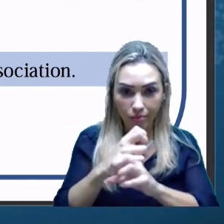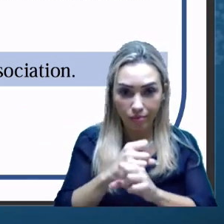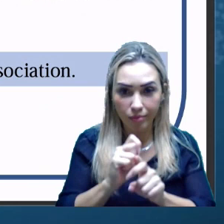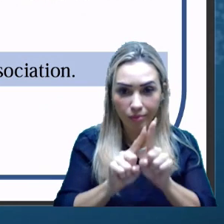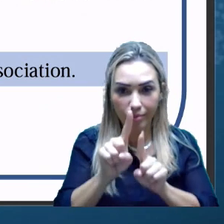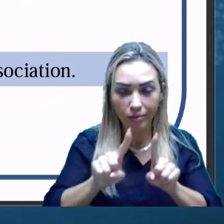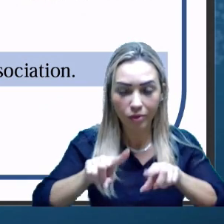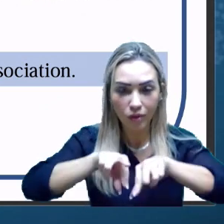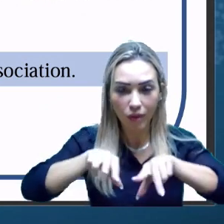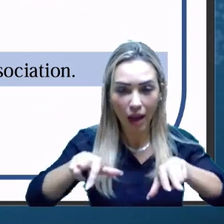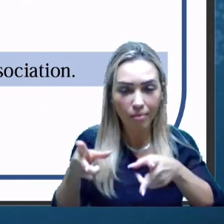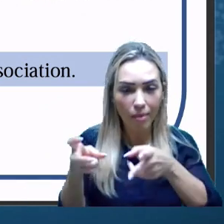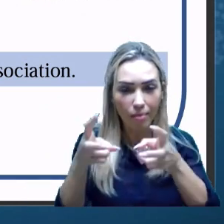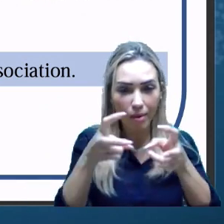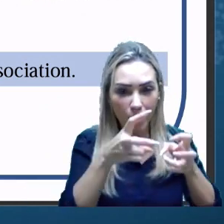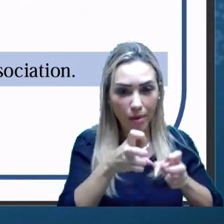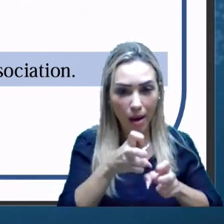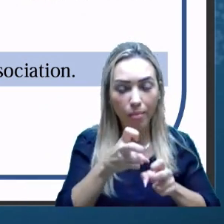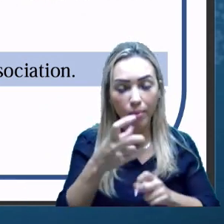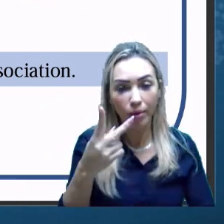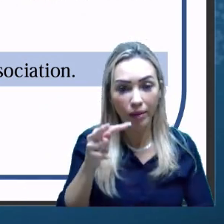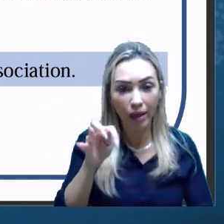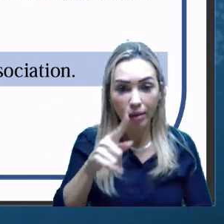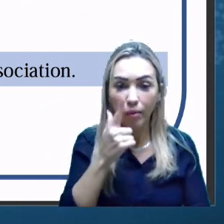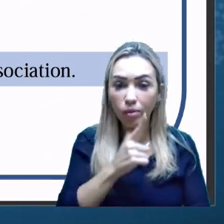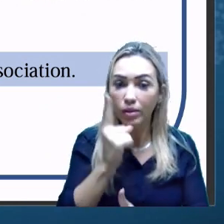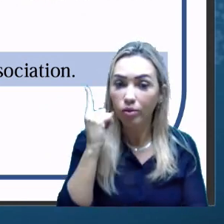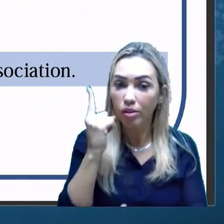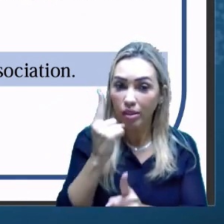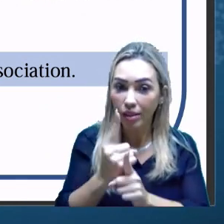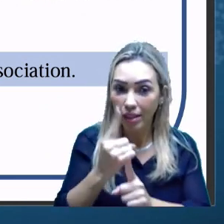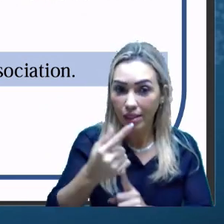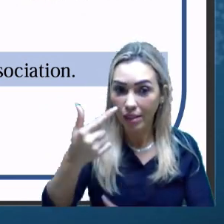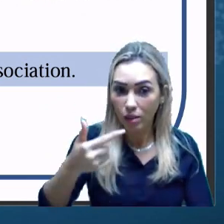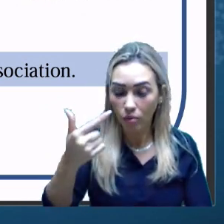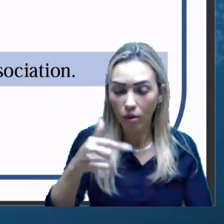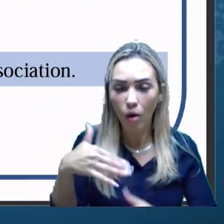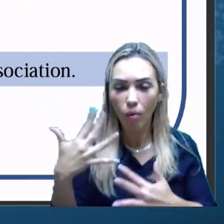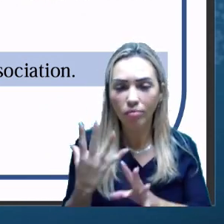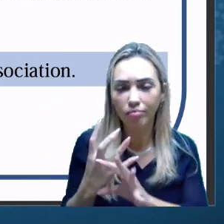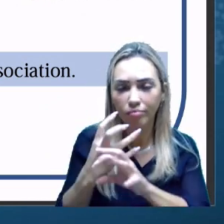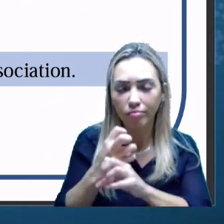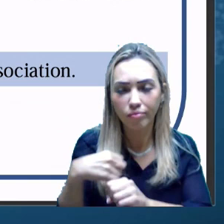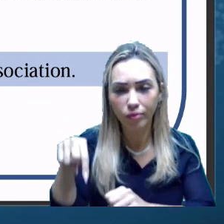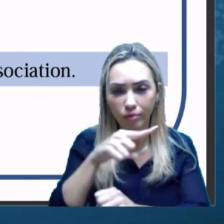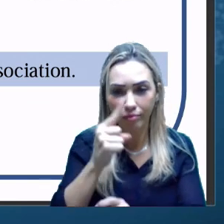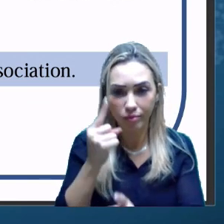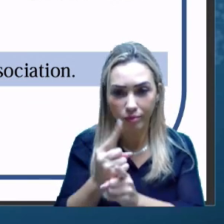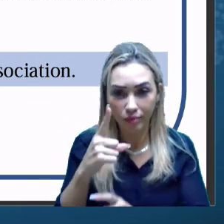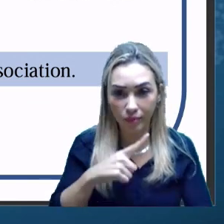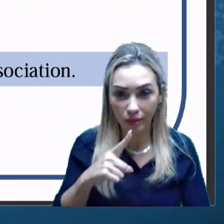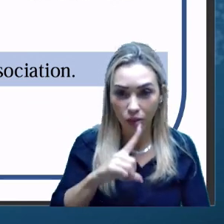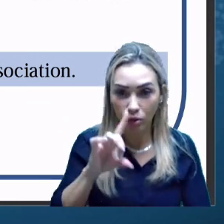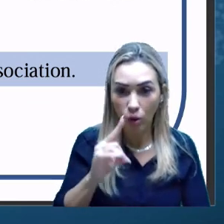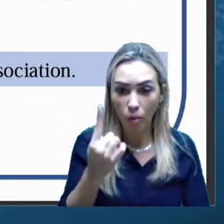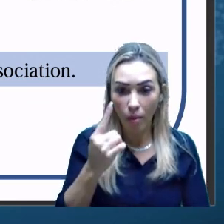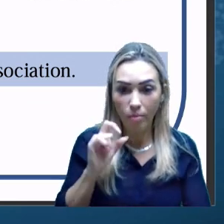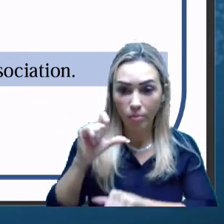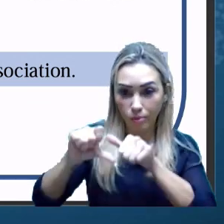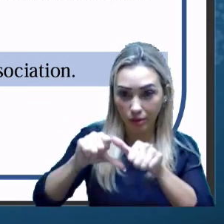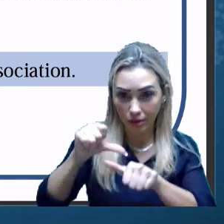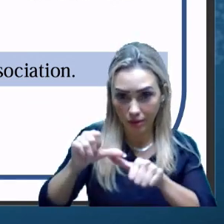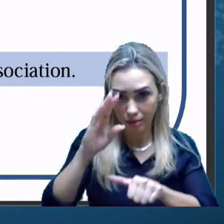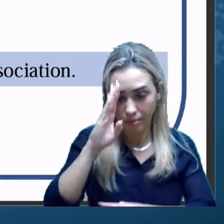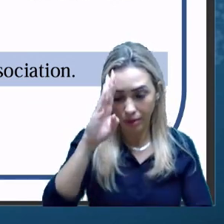concentrações da proteína N para avaliar a estrutura secundária. Quando a gente fez esse ensaio, nós observamos que existe apenas uma transição, marcada aqui